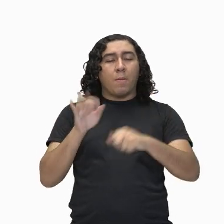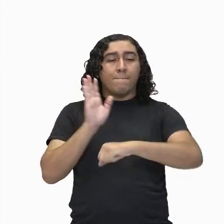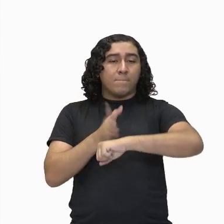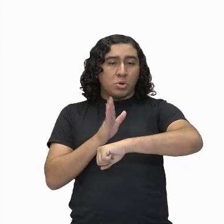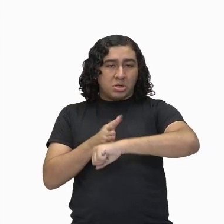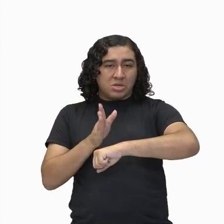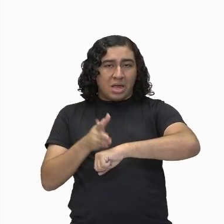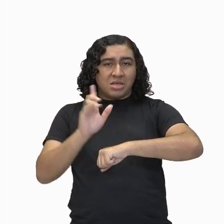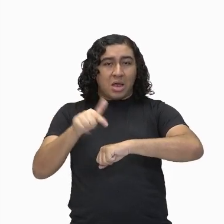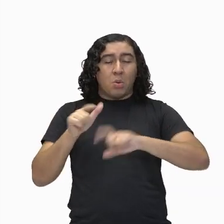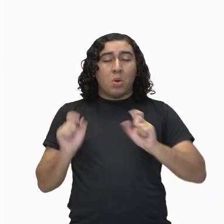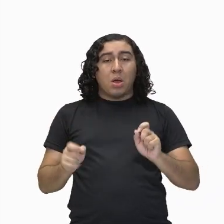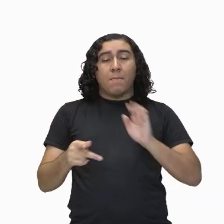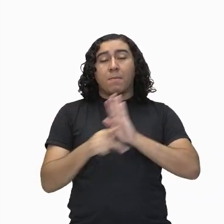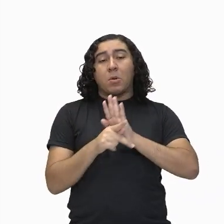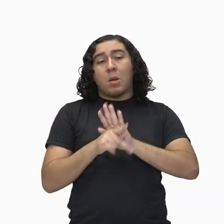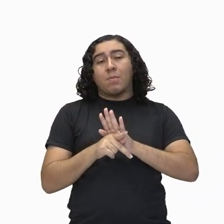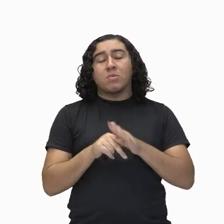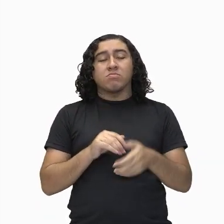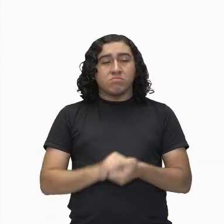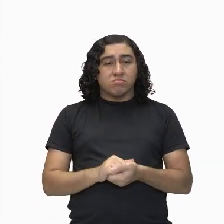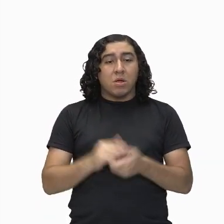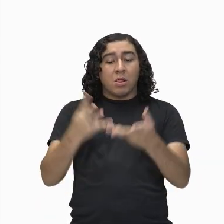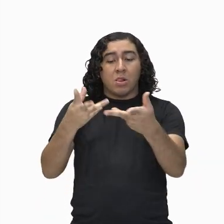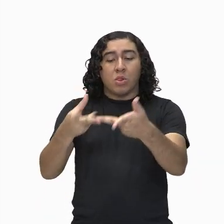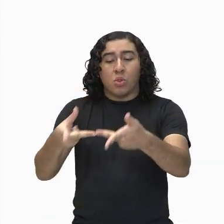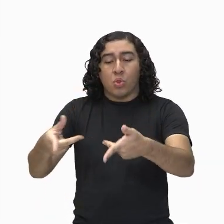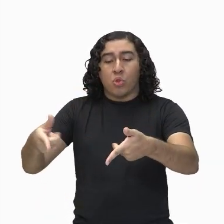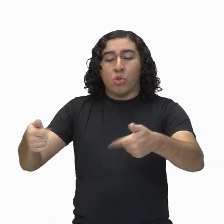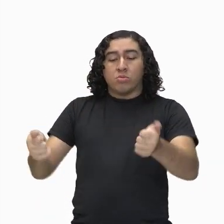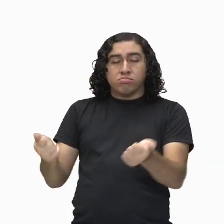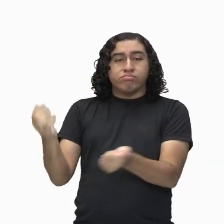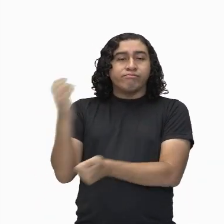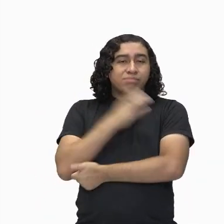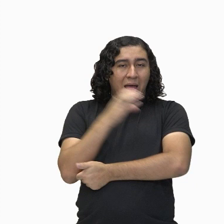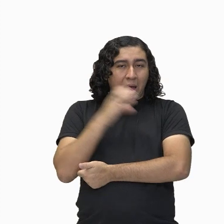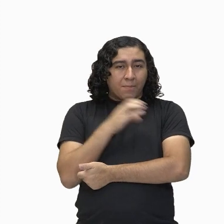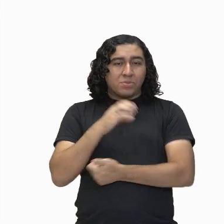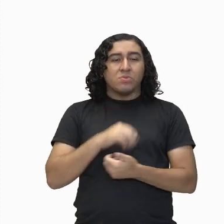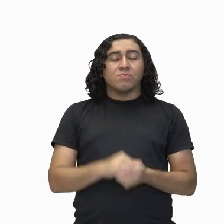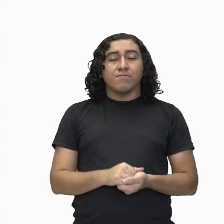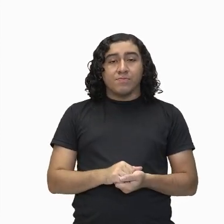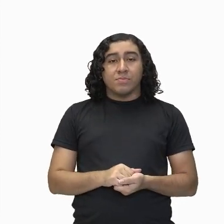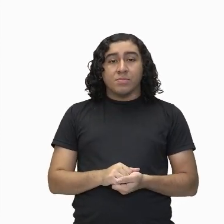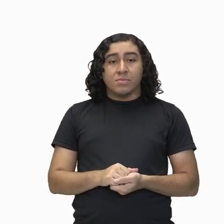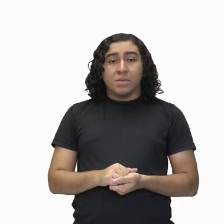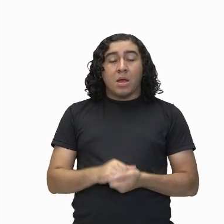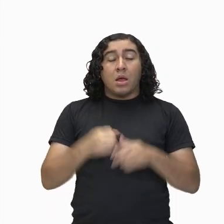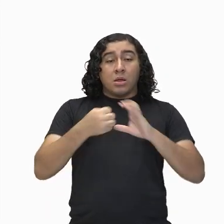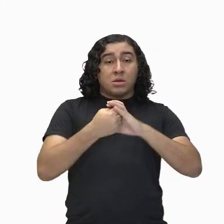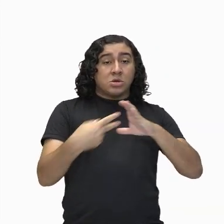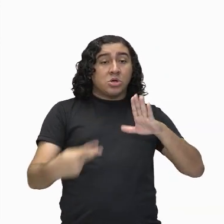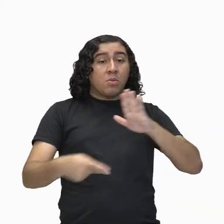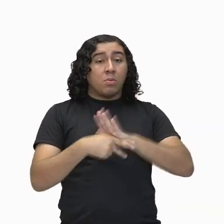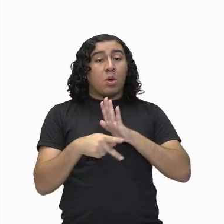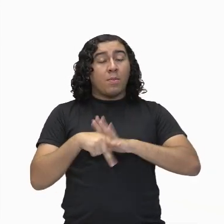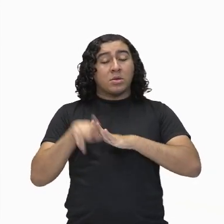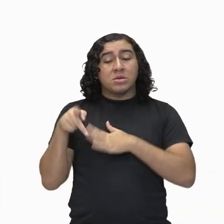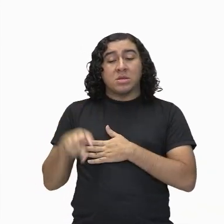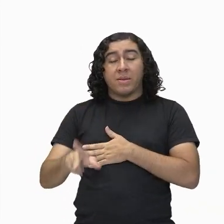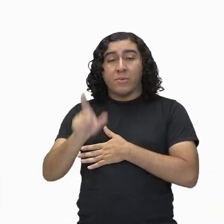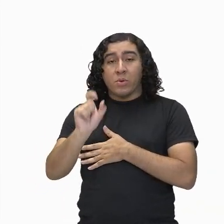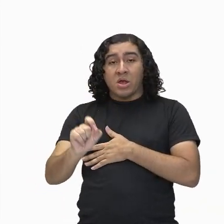líquida, ela é o quê? Fluida. A modernidade líquida, ela está constantemente